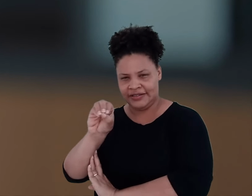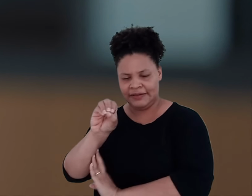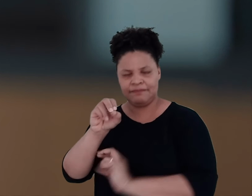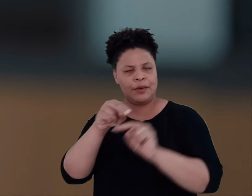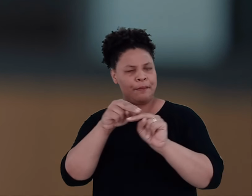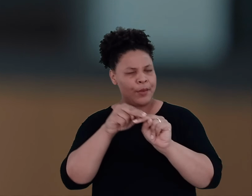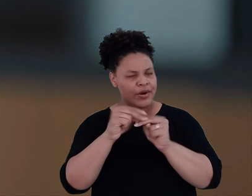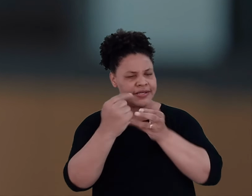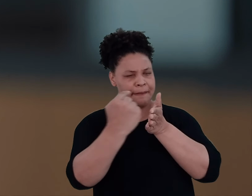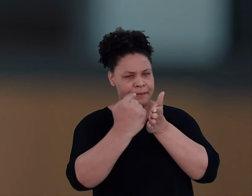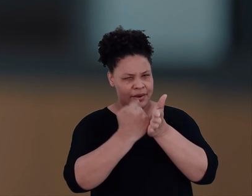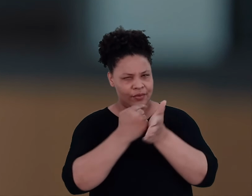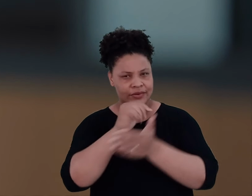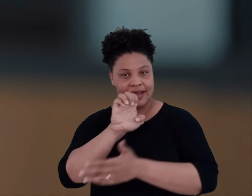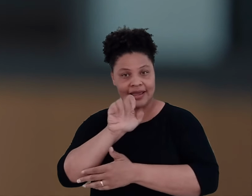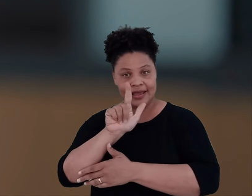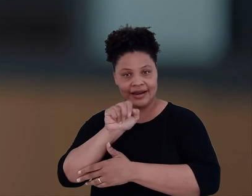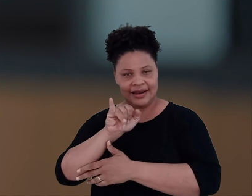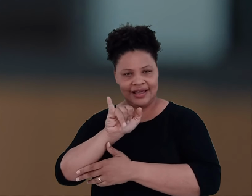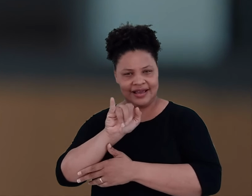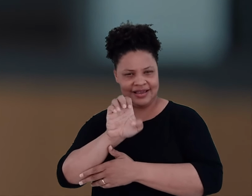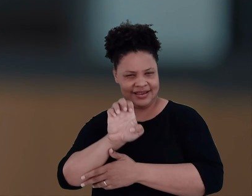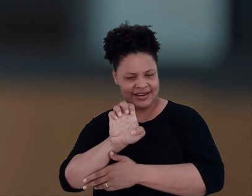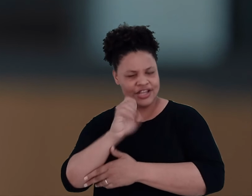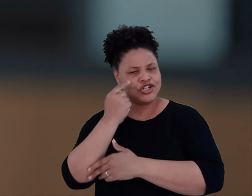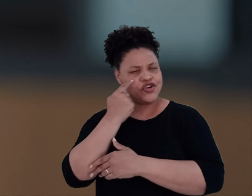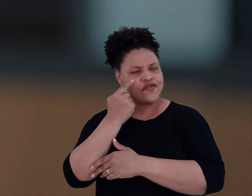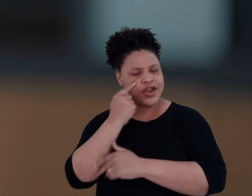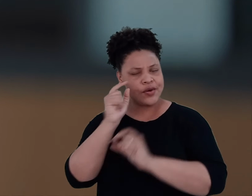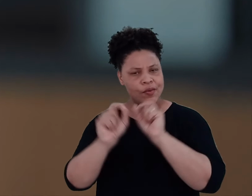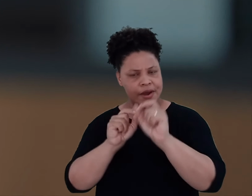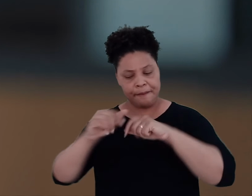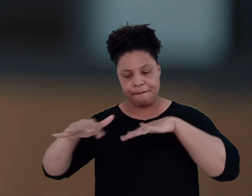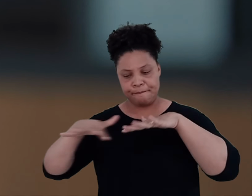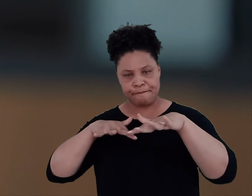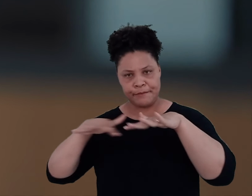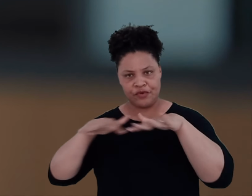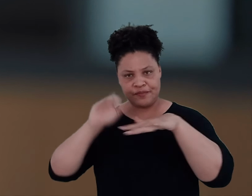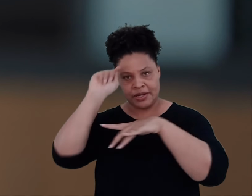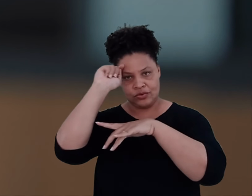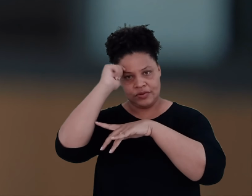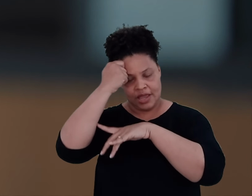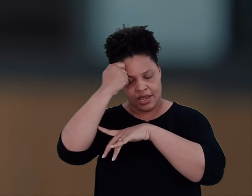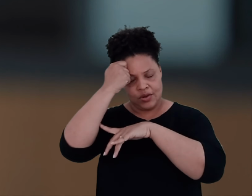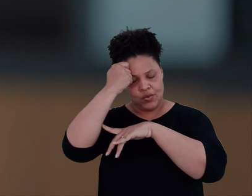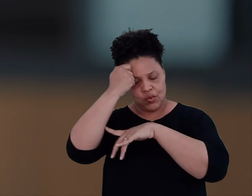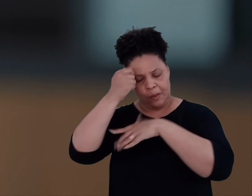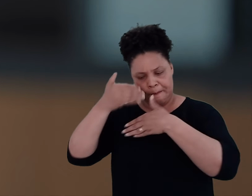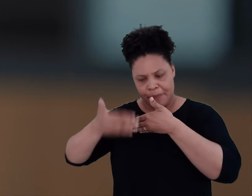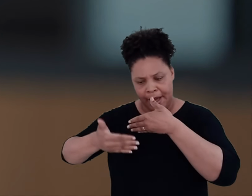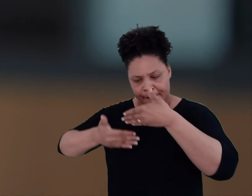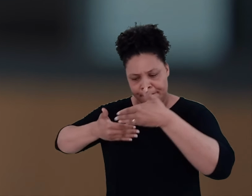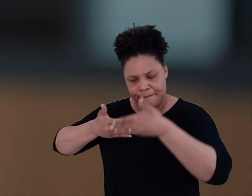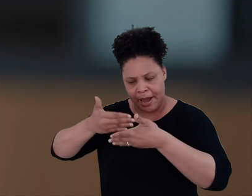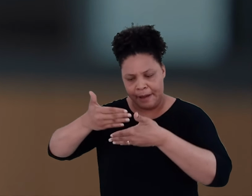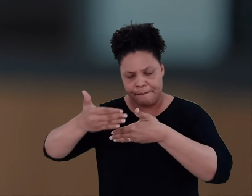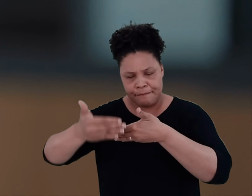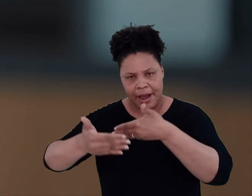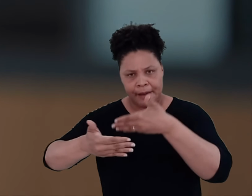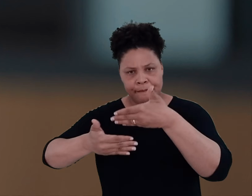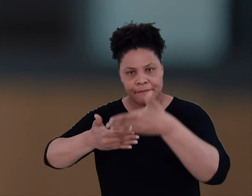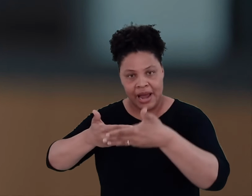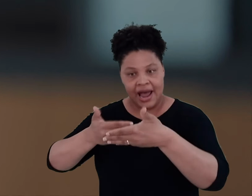com esses exemplos, que o movimento negro produziu muitas tensões aos discursos hegemônicos e gerou mudanças. A